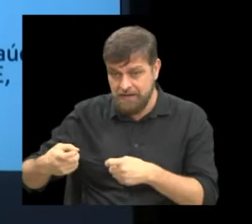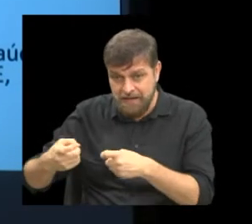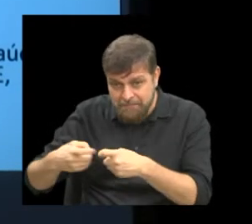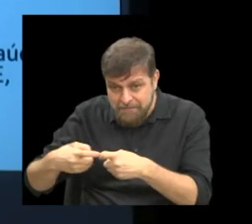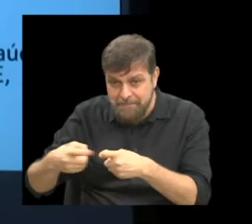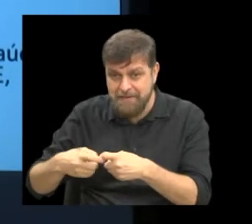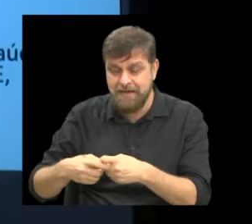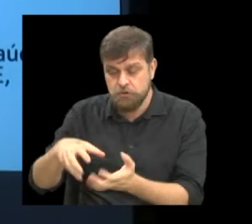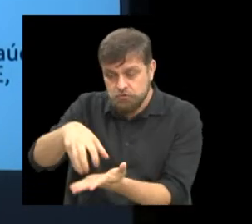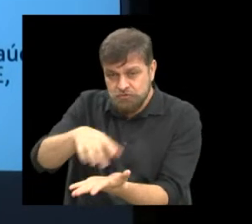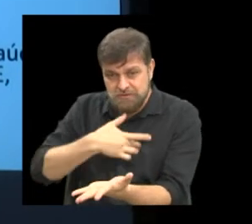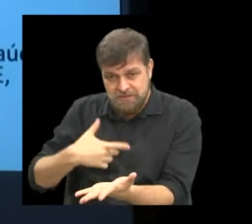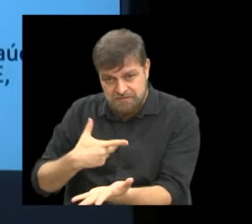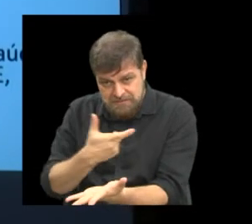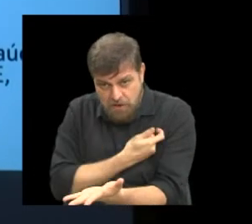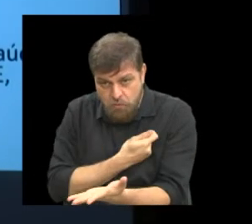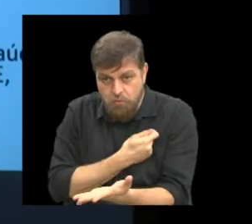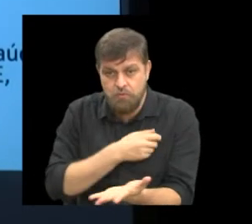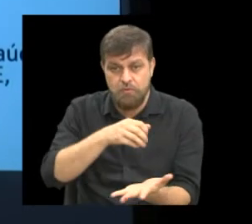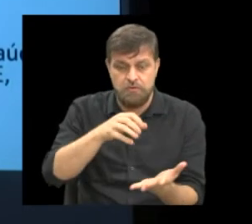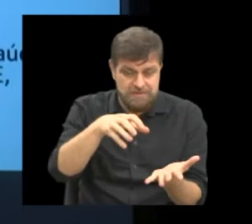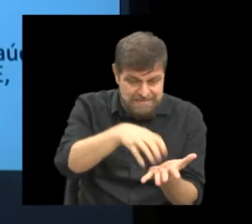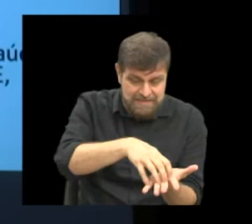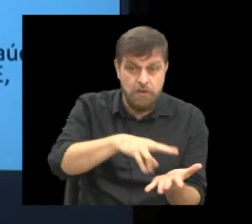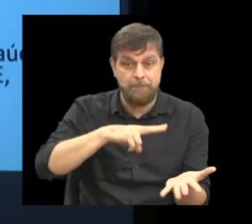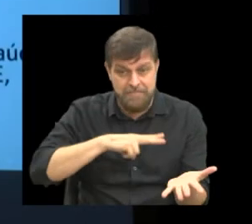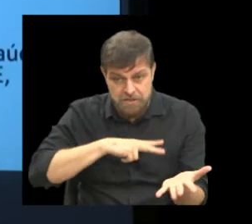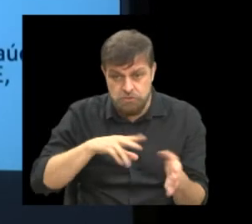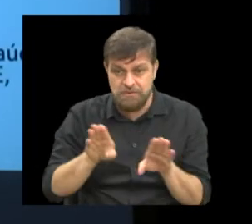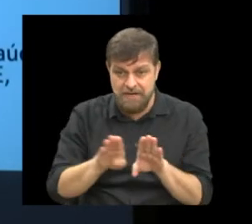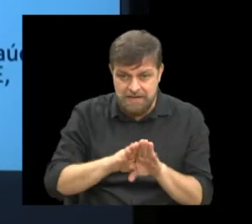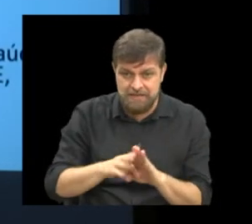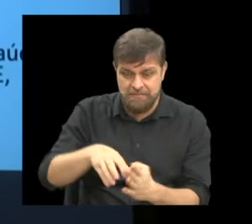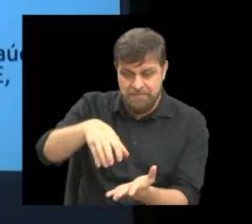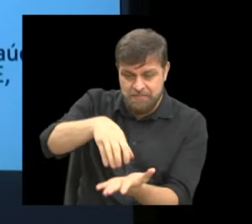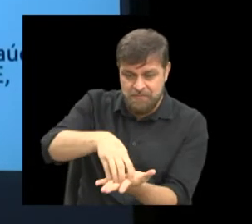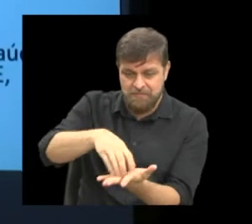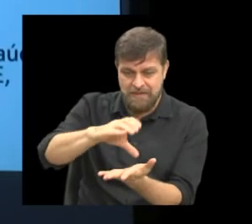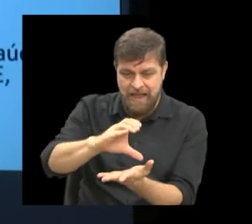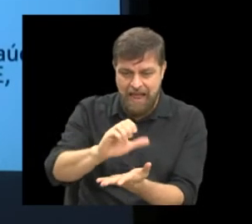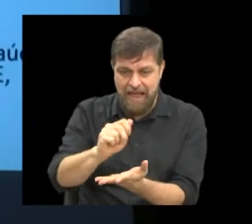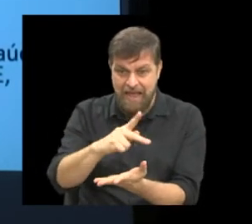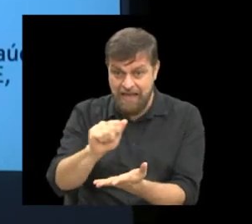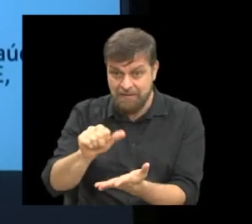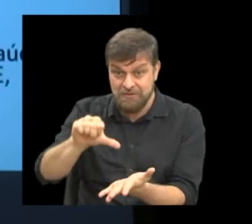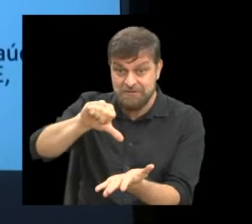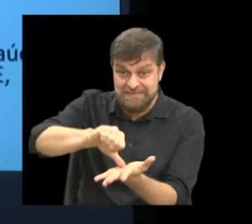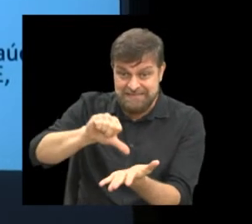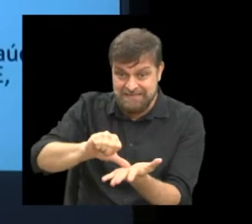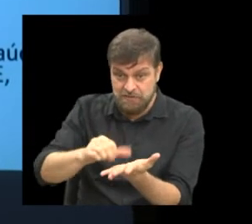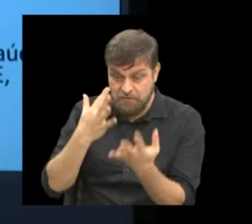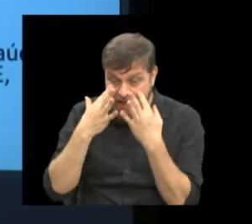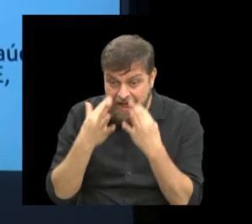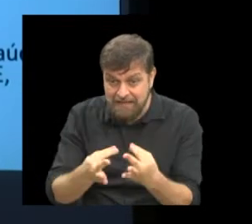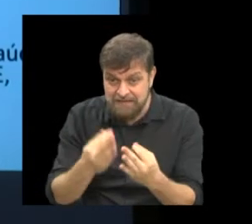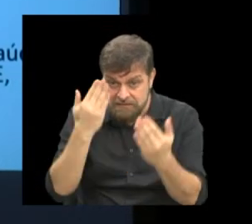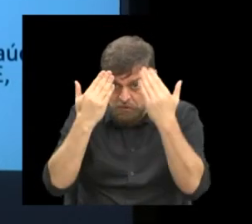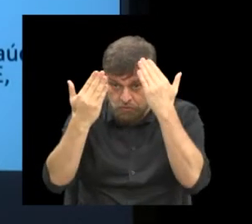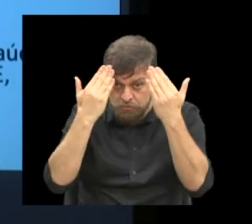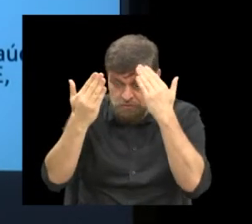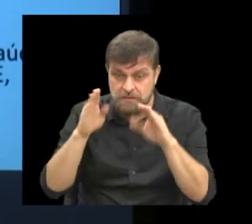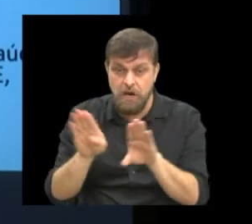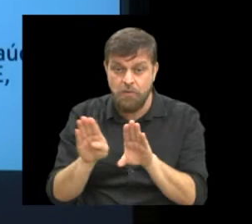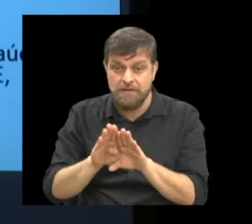de saúde e particulares, terapeutas, os CAPs, que é o Centro de Atenção Psicossocial, o CAP, que é o Centro